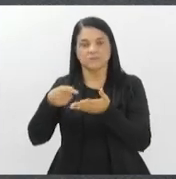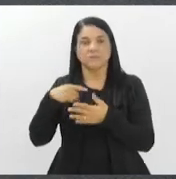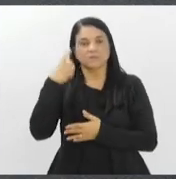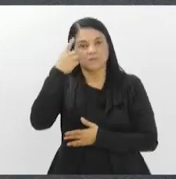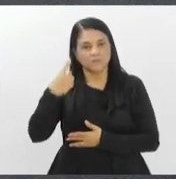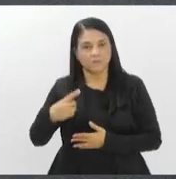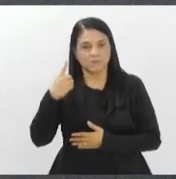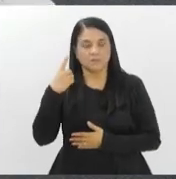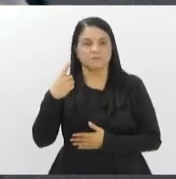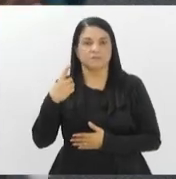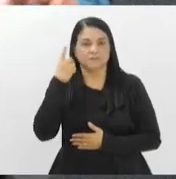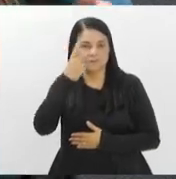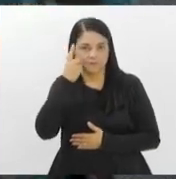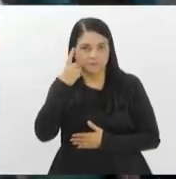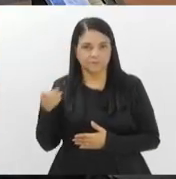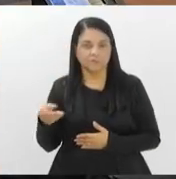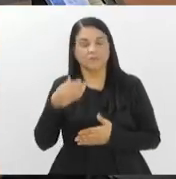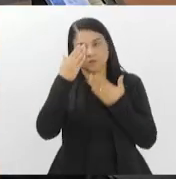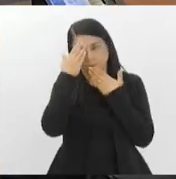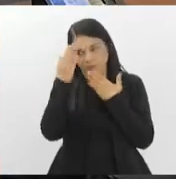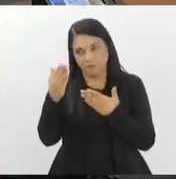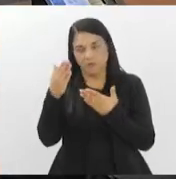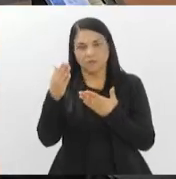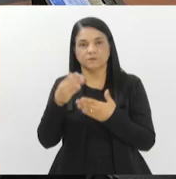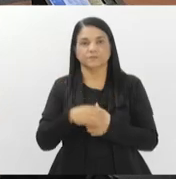Monteiro. Obrigado, deputado.